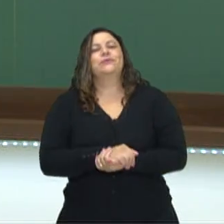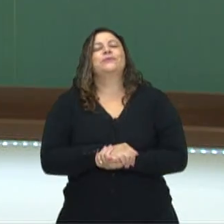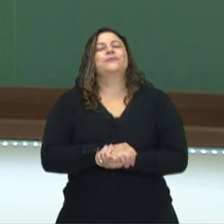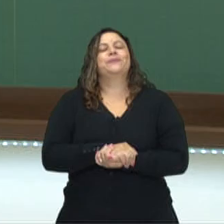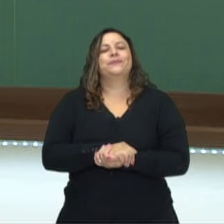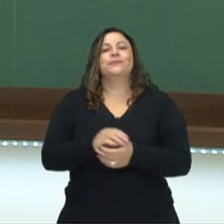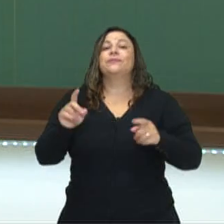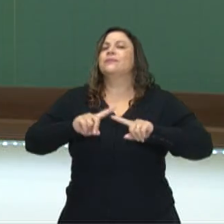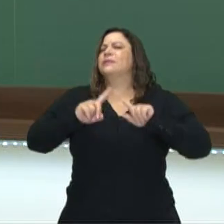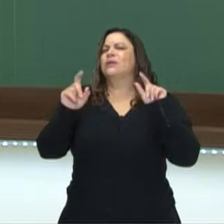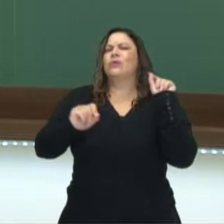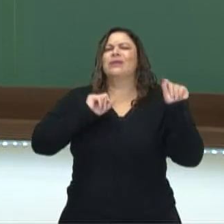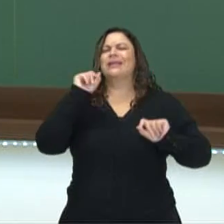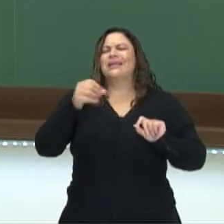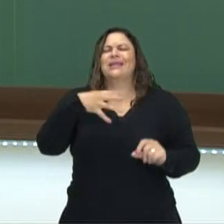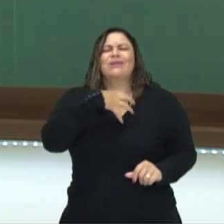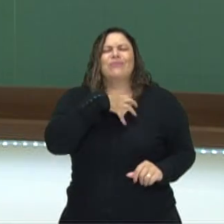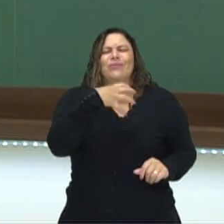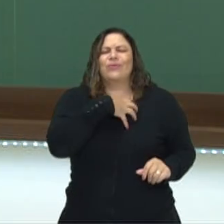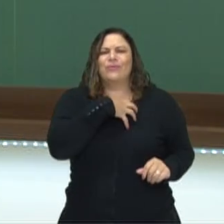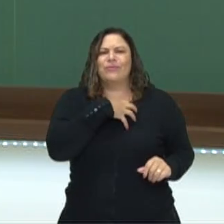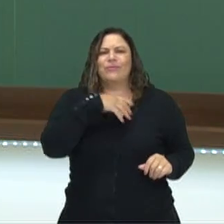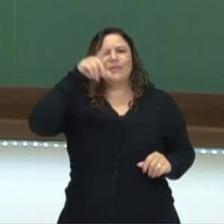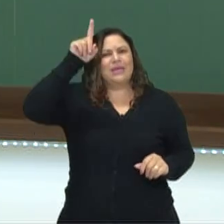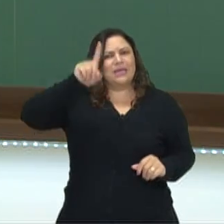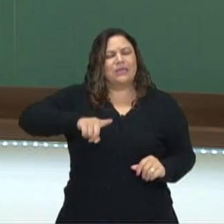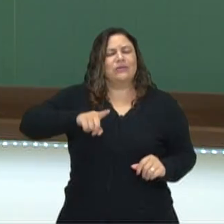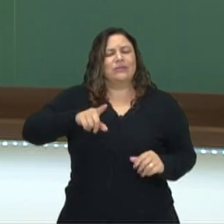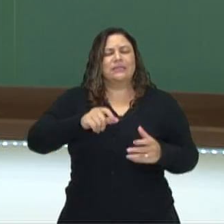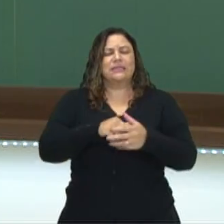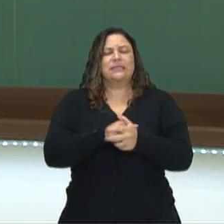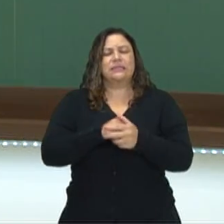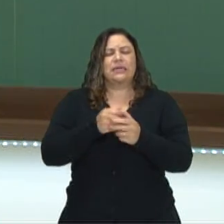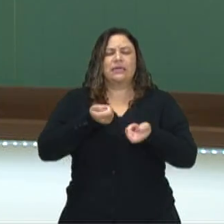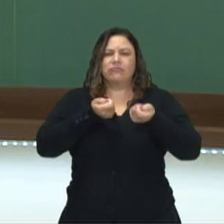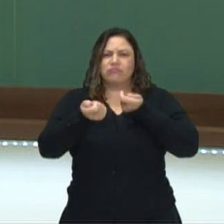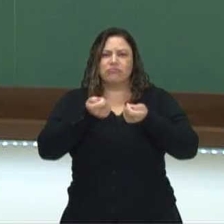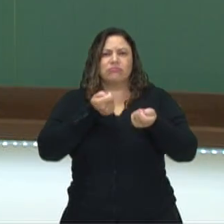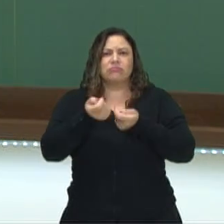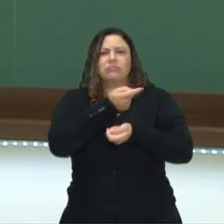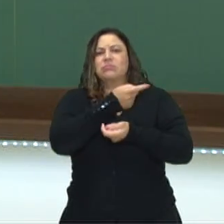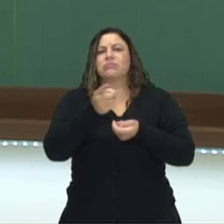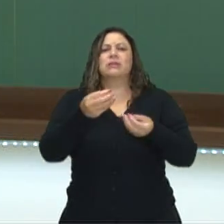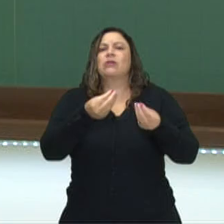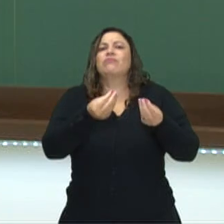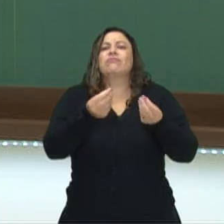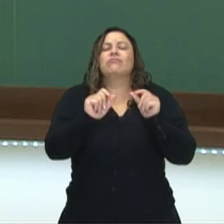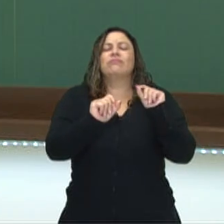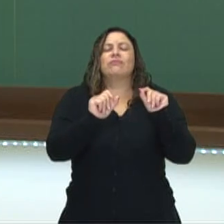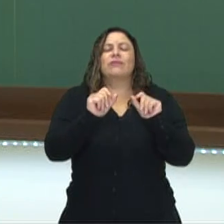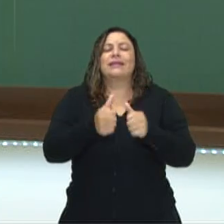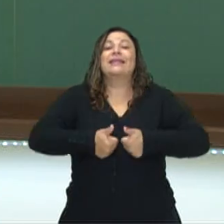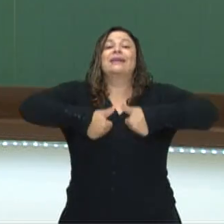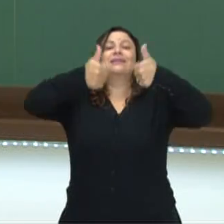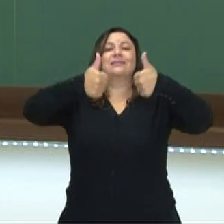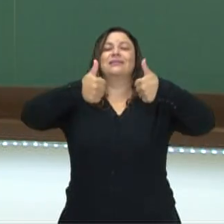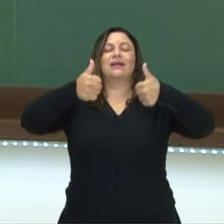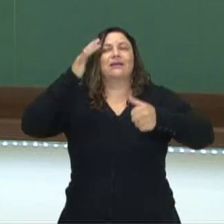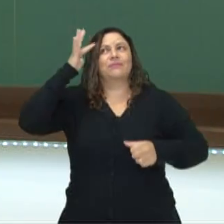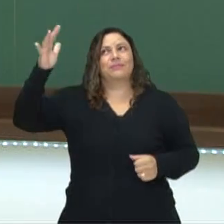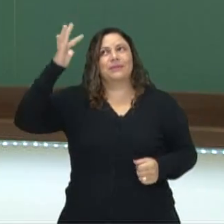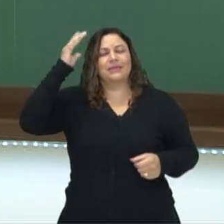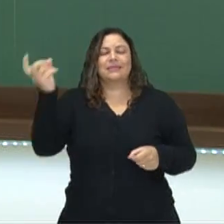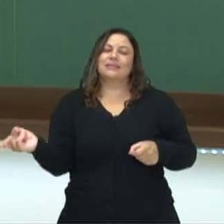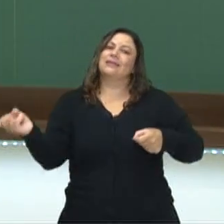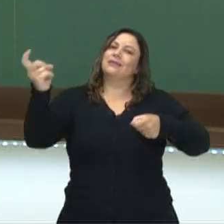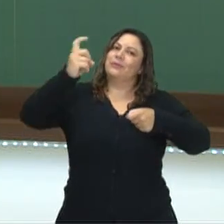funciona. E em que momentos essa fórmula aqui da mediania não vai funcionar? Reflita um pouco sobre isso, daqui a pouquinho a